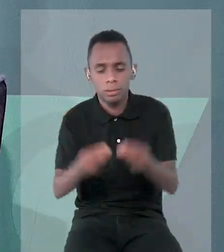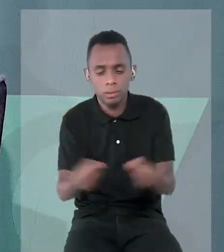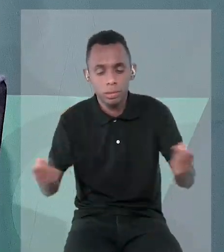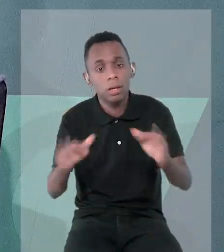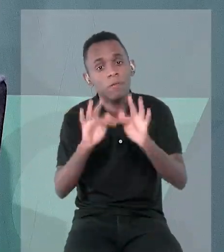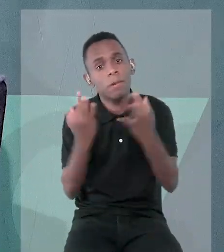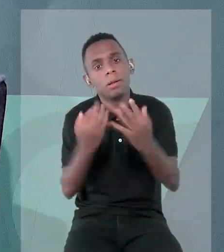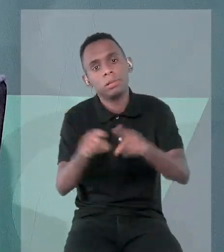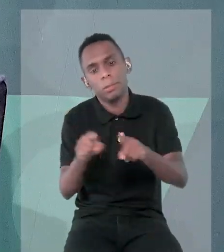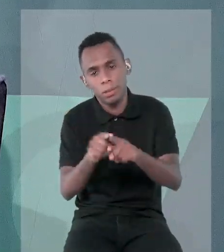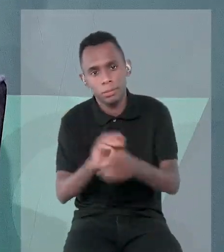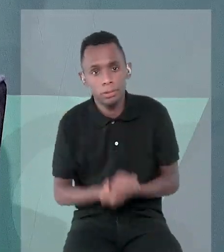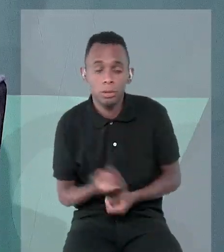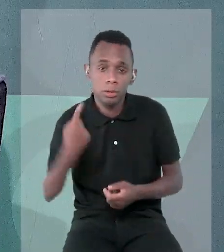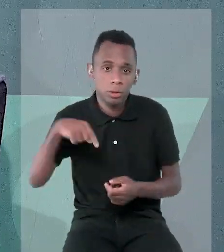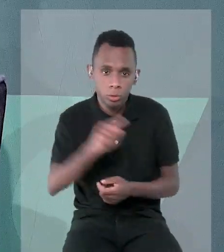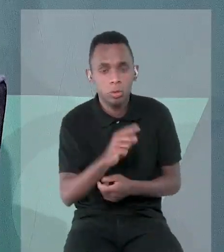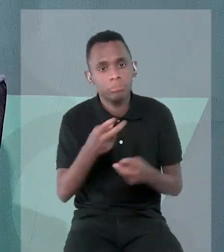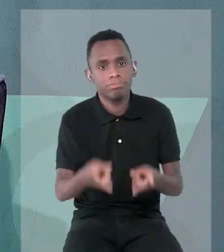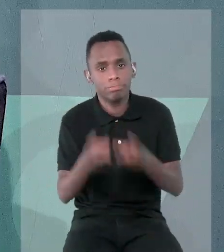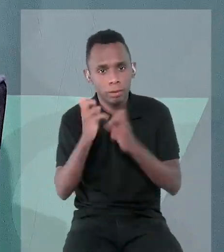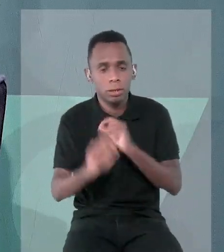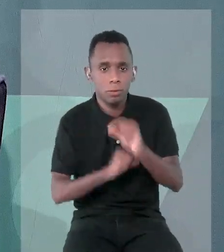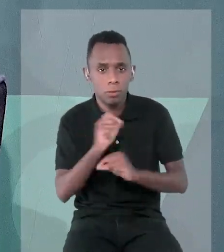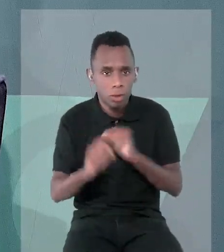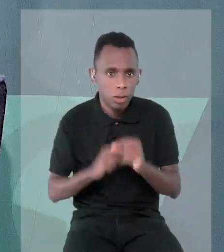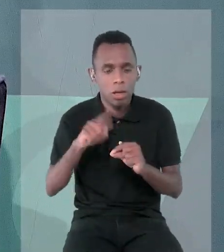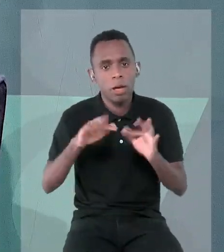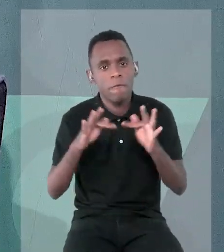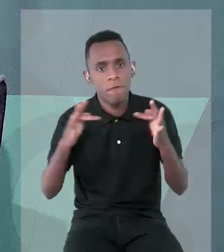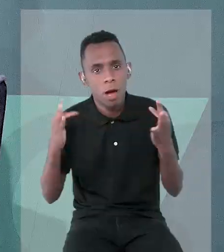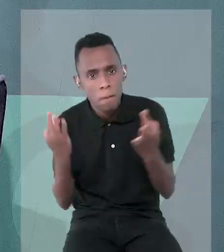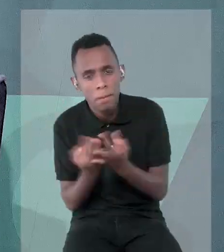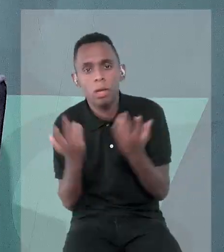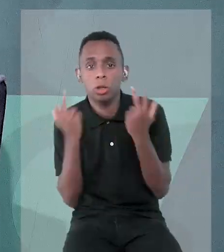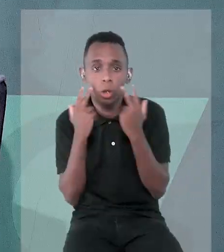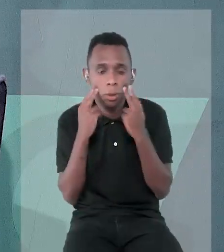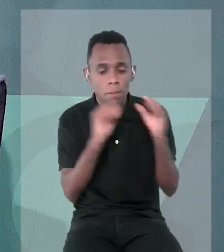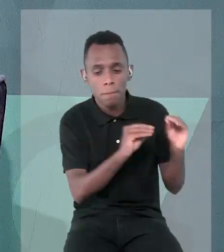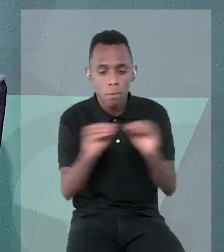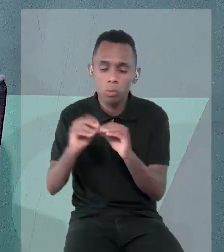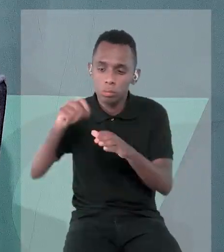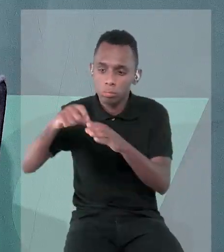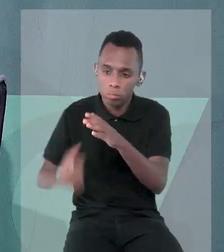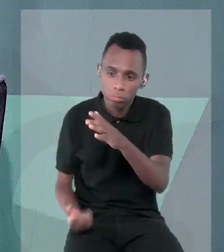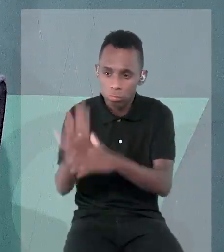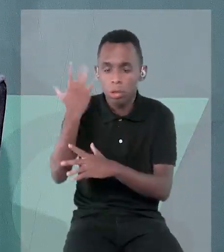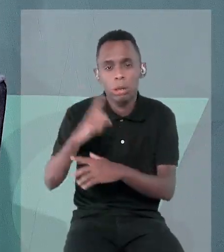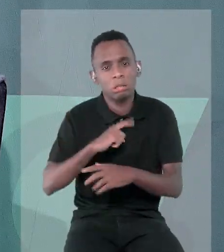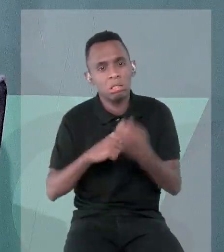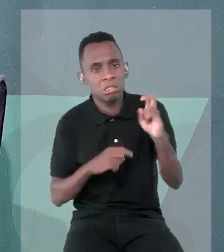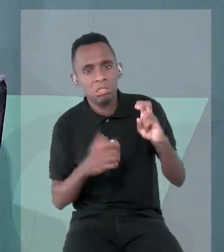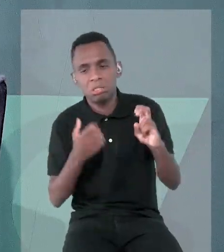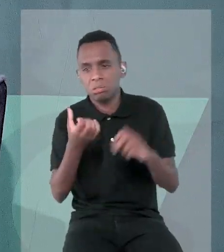família que vive em cima dessa terra. Então a gente constata que as famílias muitas vezes mudam a forma de produzir, elas têm 5,